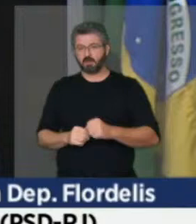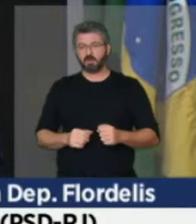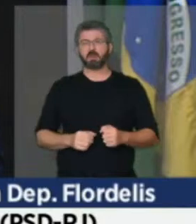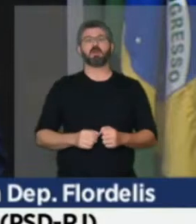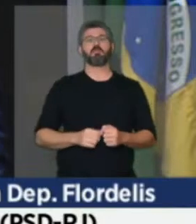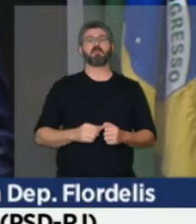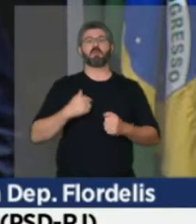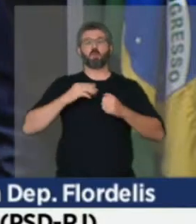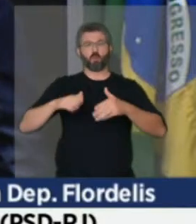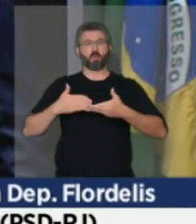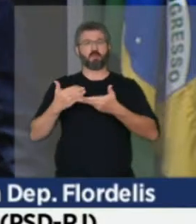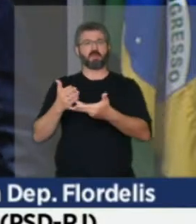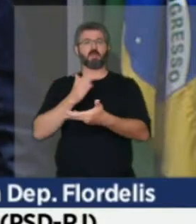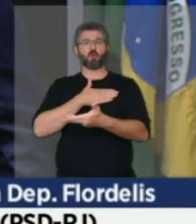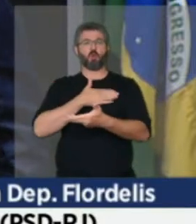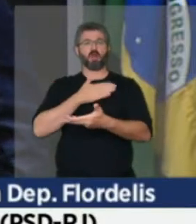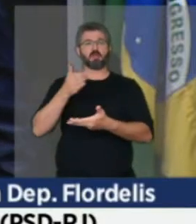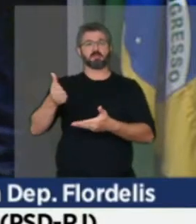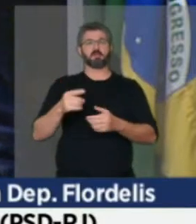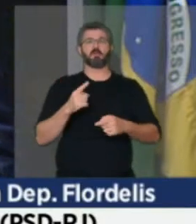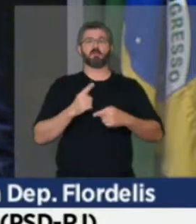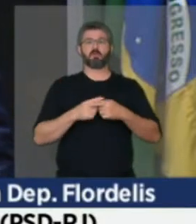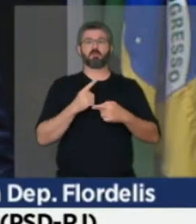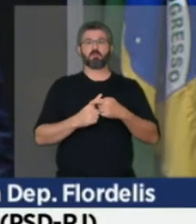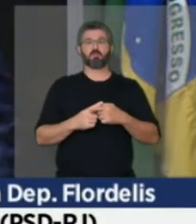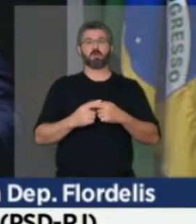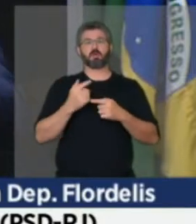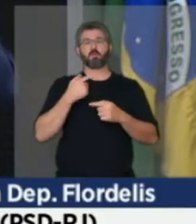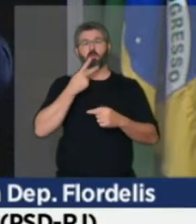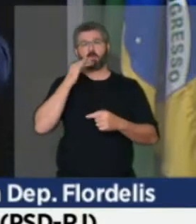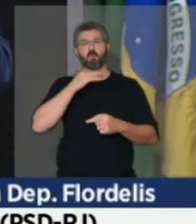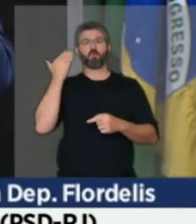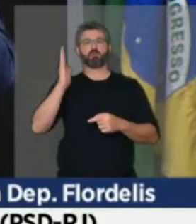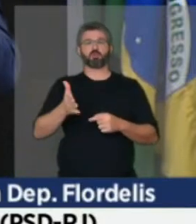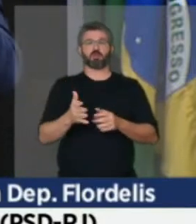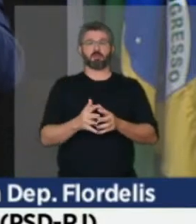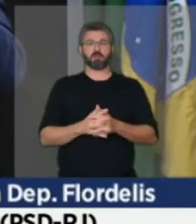meu coração, porque já partiu desta terra.